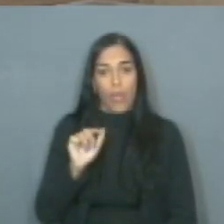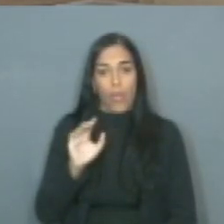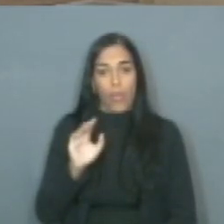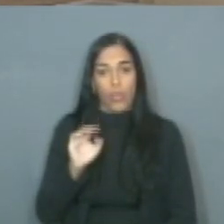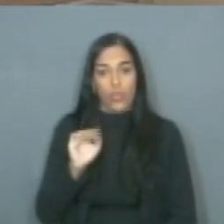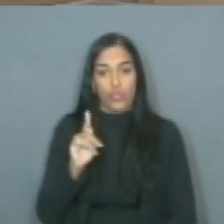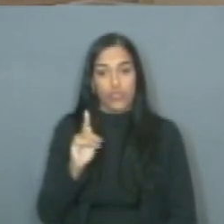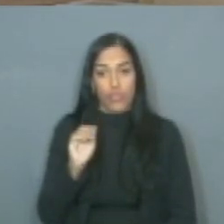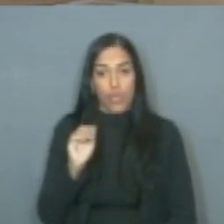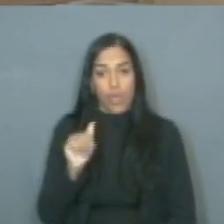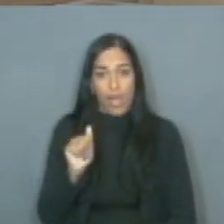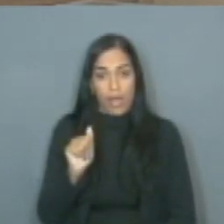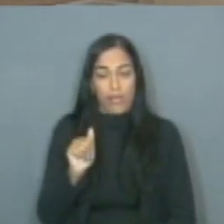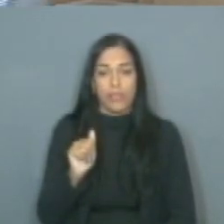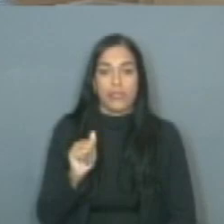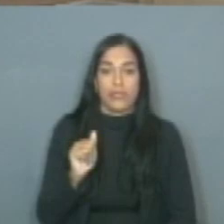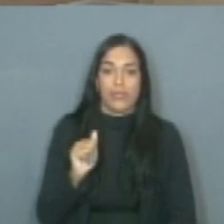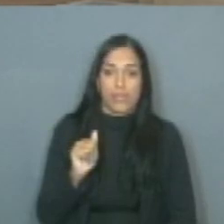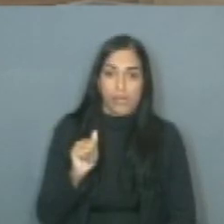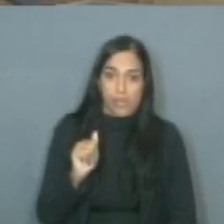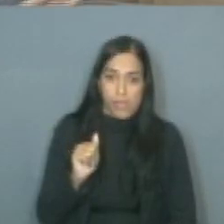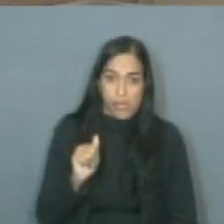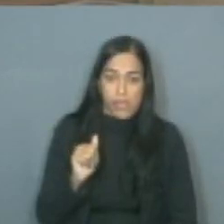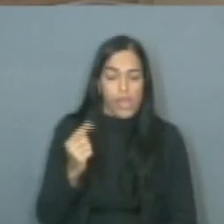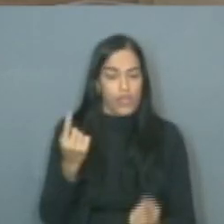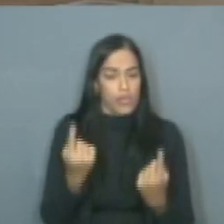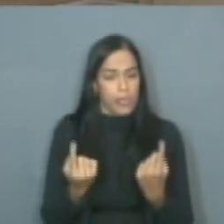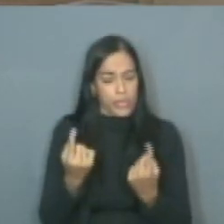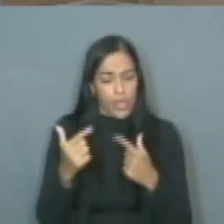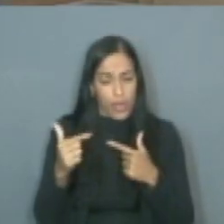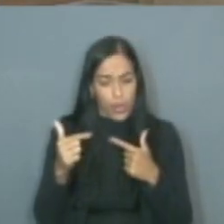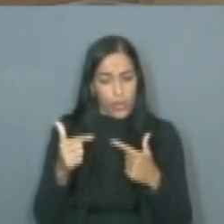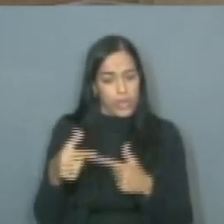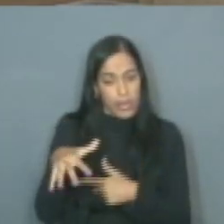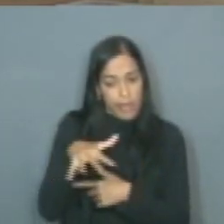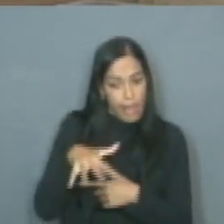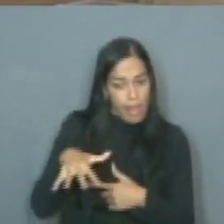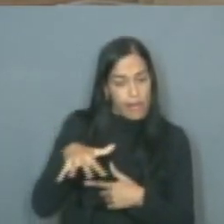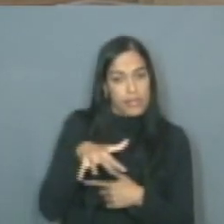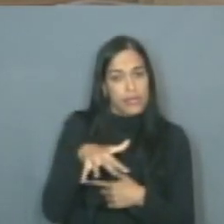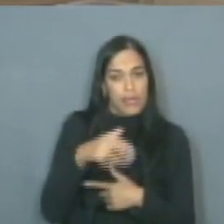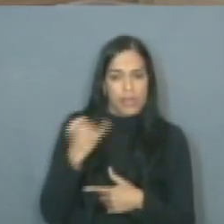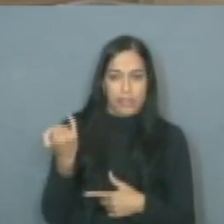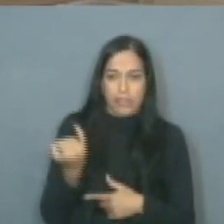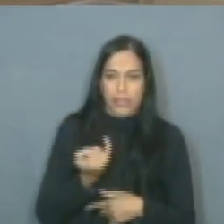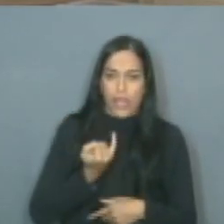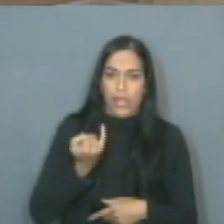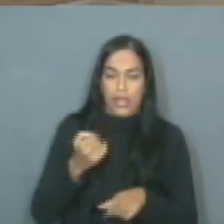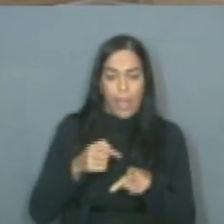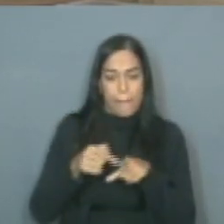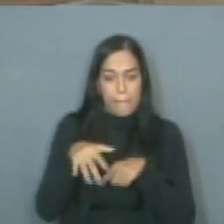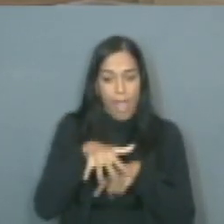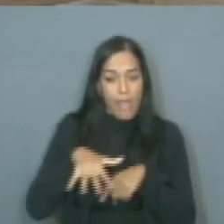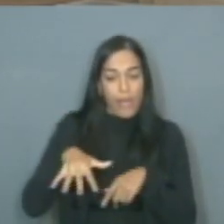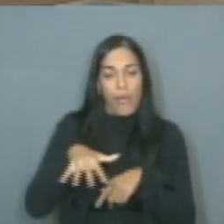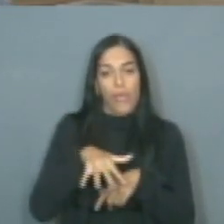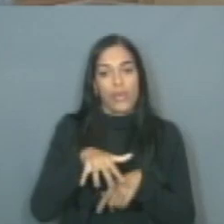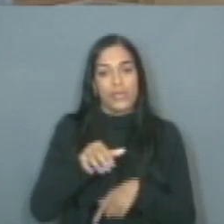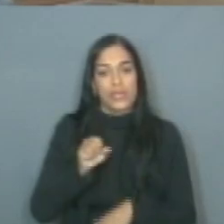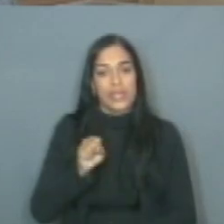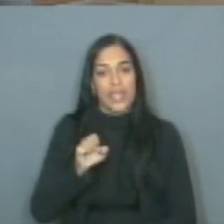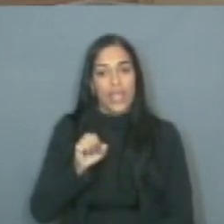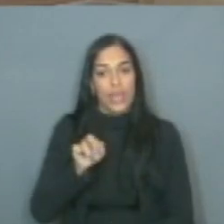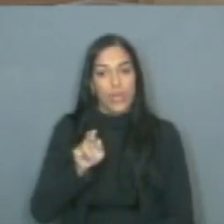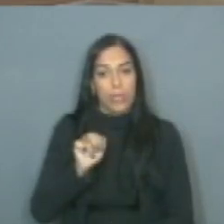segunda eleição, disputando e lutando por aquela área, uma voz importante do bairro de Setúbal. A gente